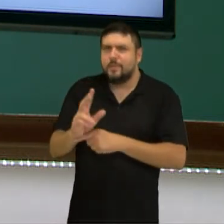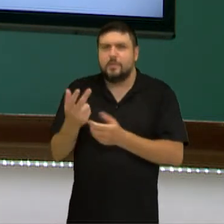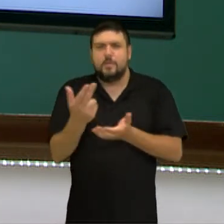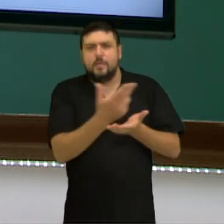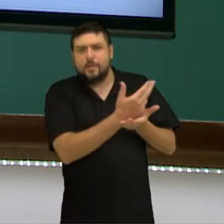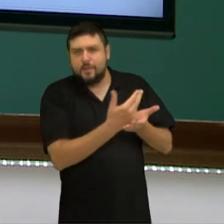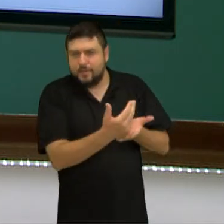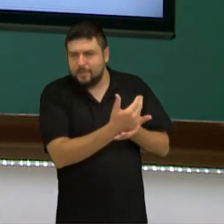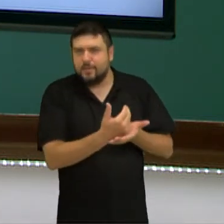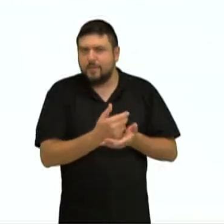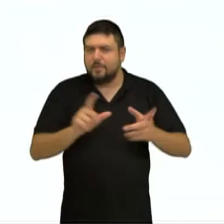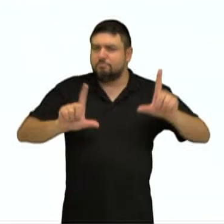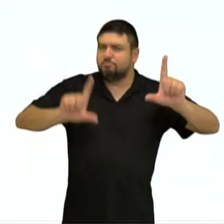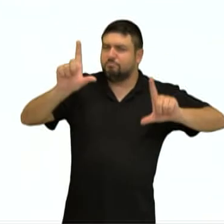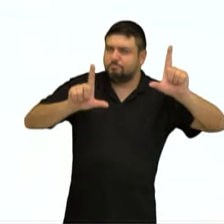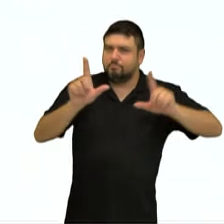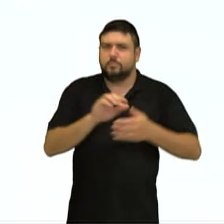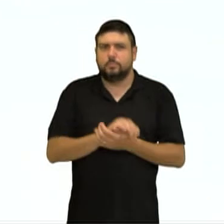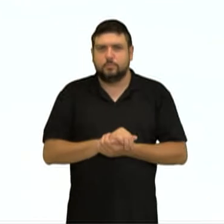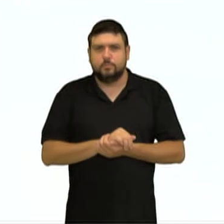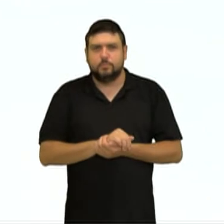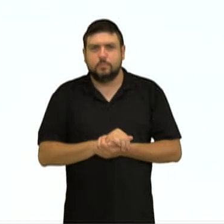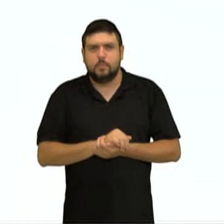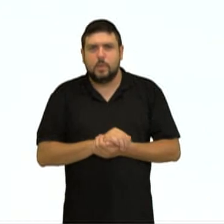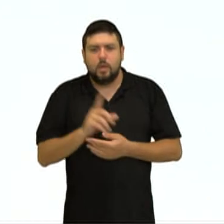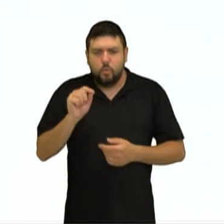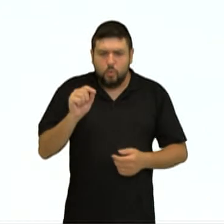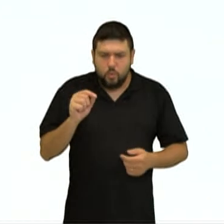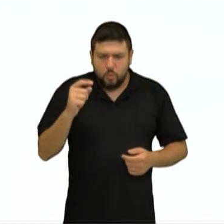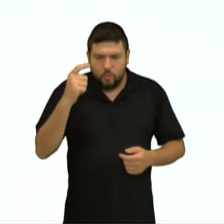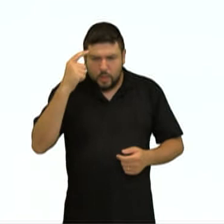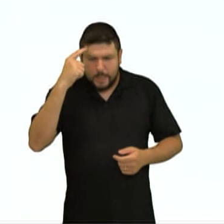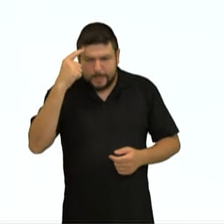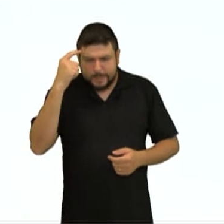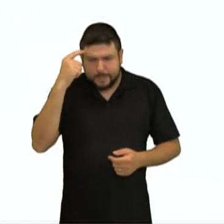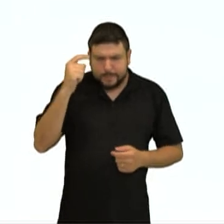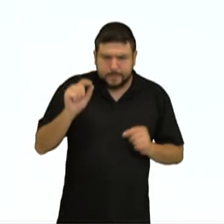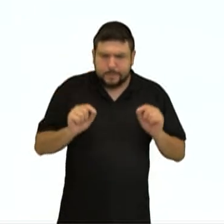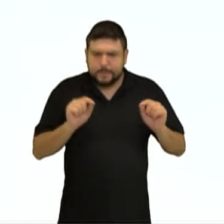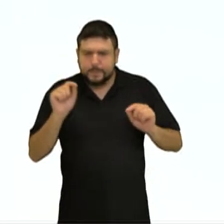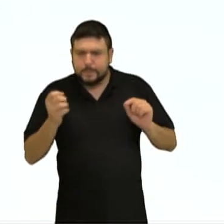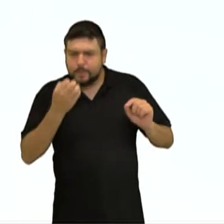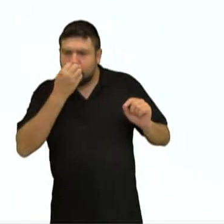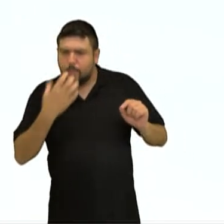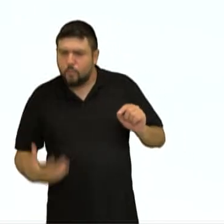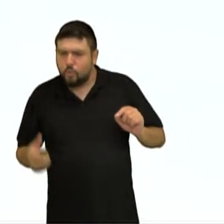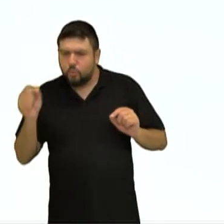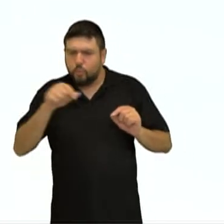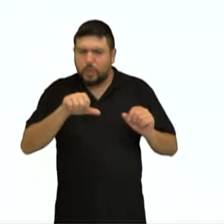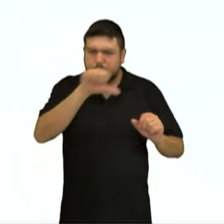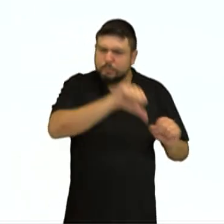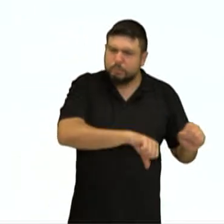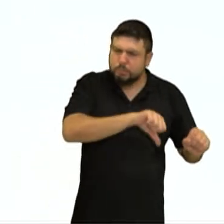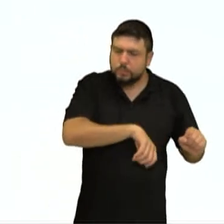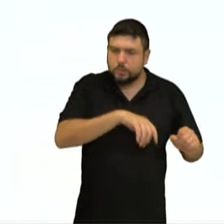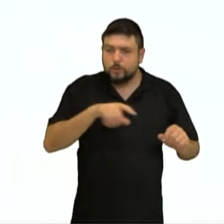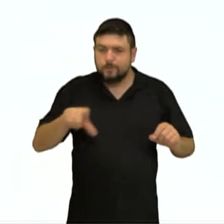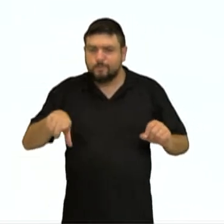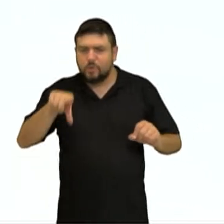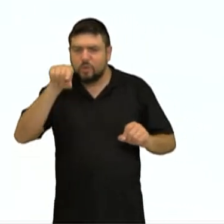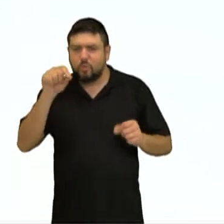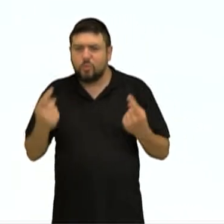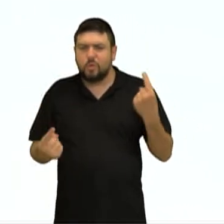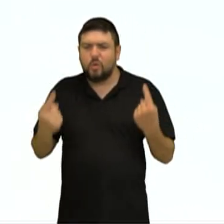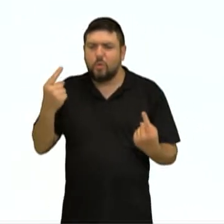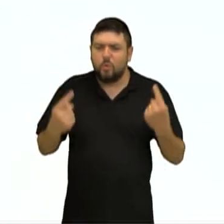desenhos animados. Um personagem em dúvida na decisão para o lado bom, para o lado mal, e agora o que fazer? E cada lado